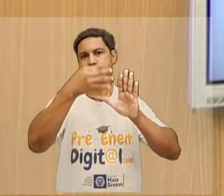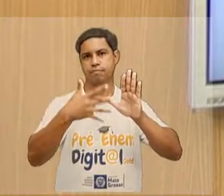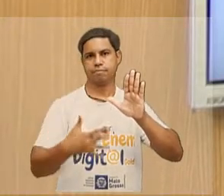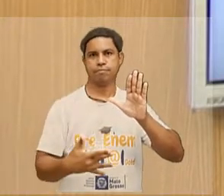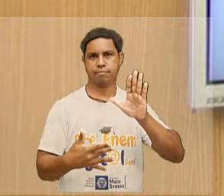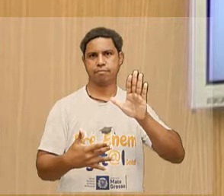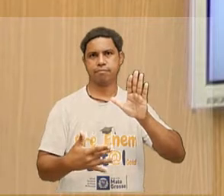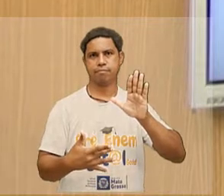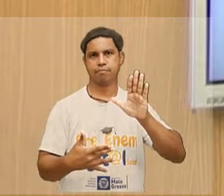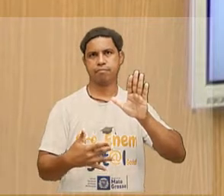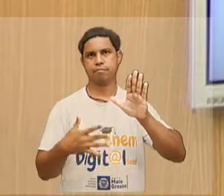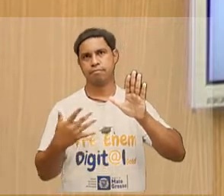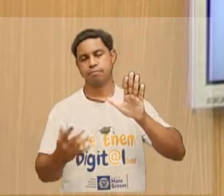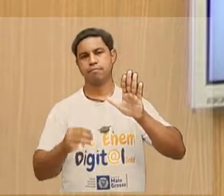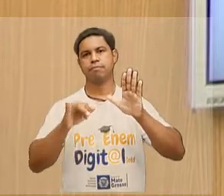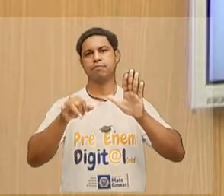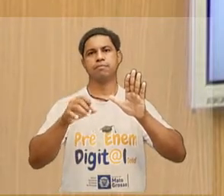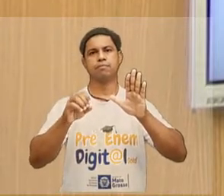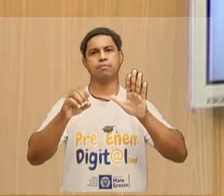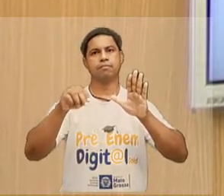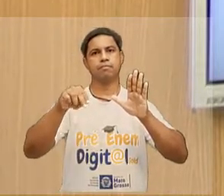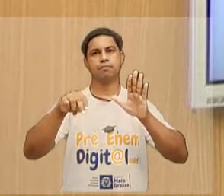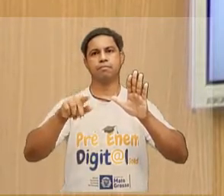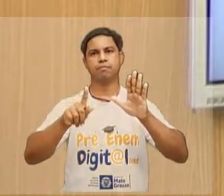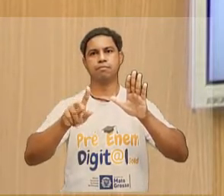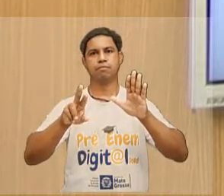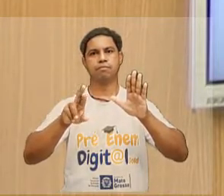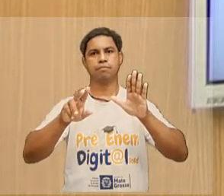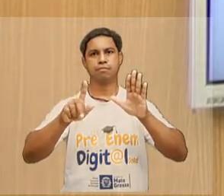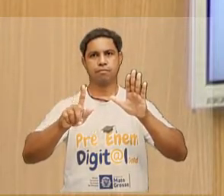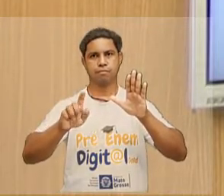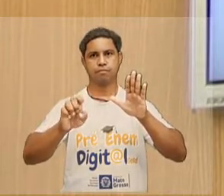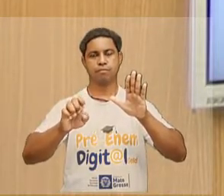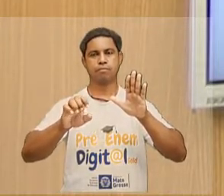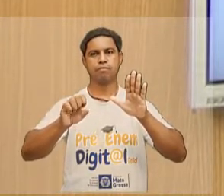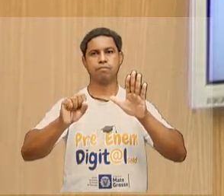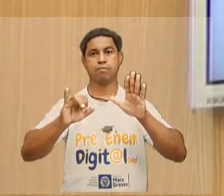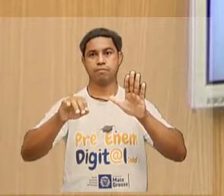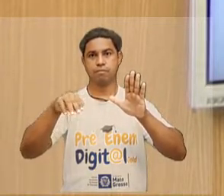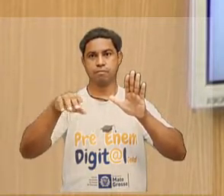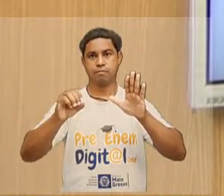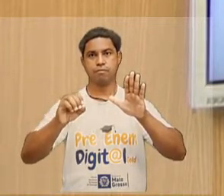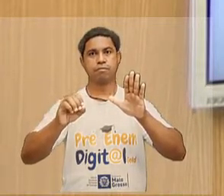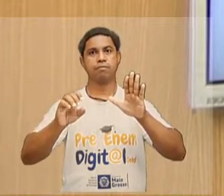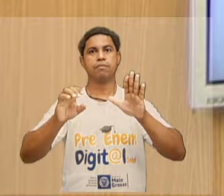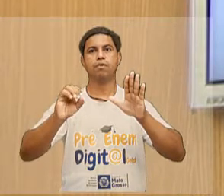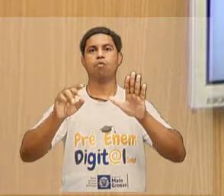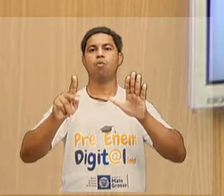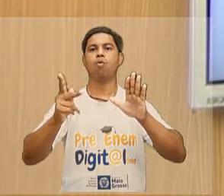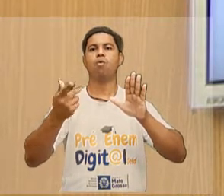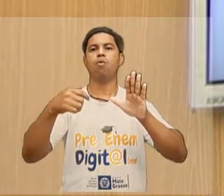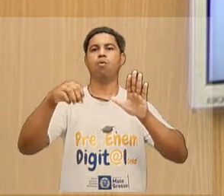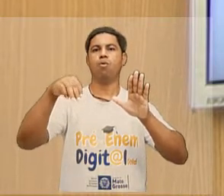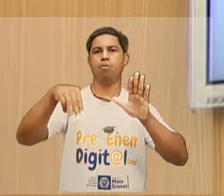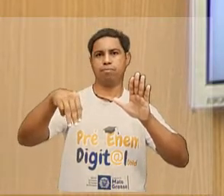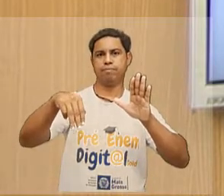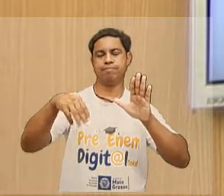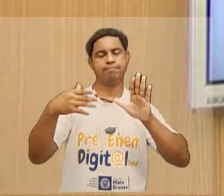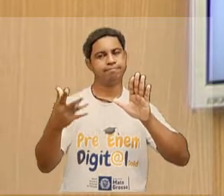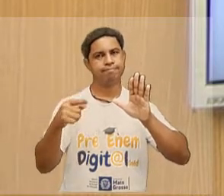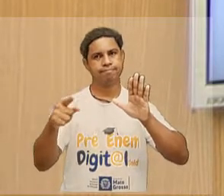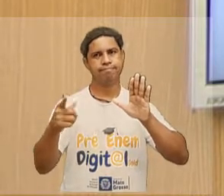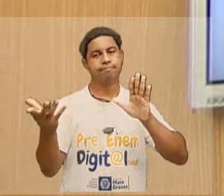George Simon Ohm. Só aqui um comentário para você se situar. Ohm é o sobrenome